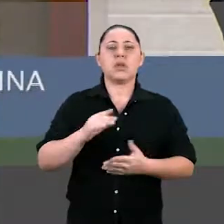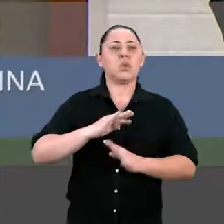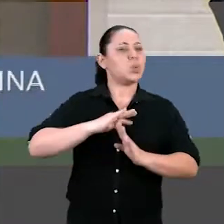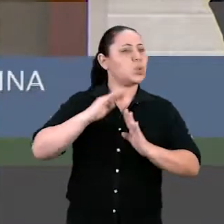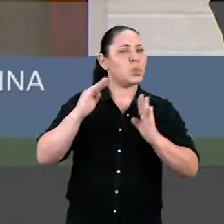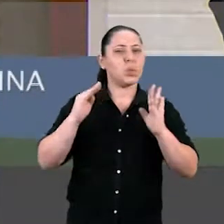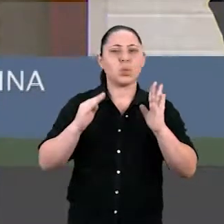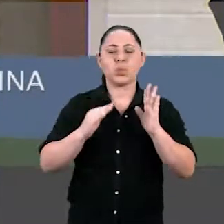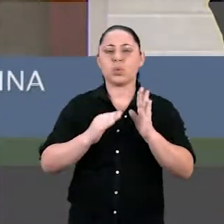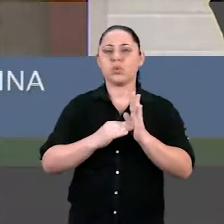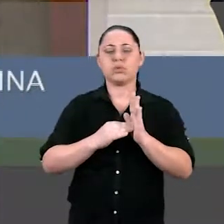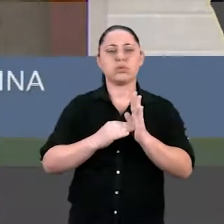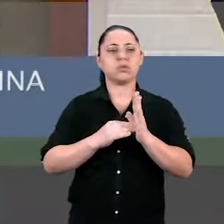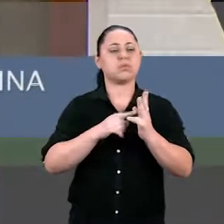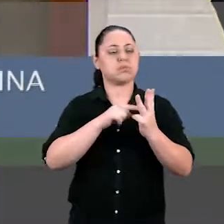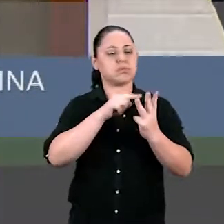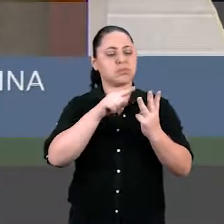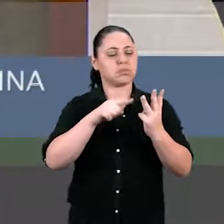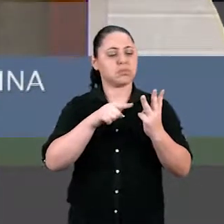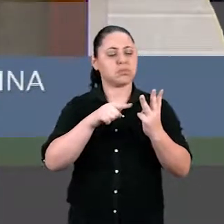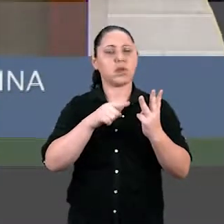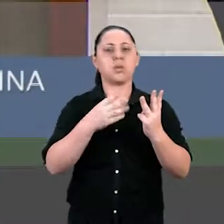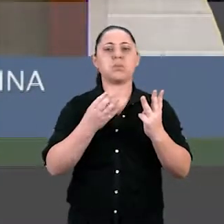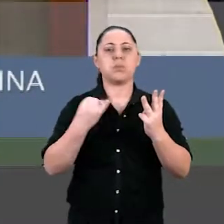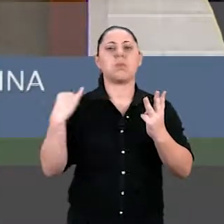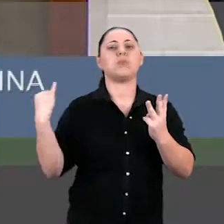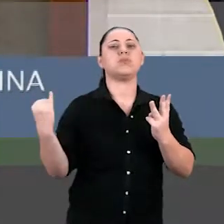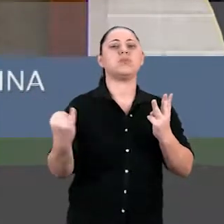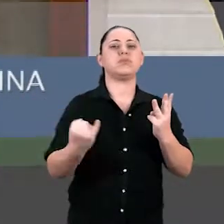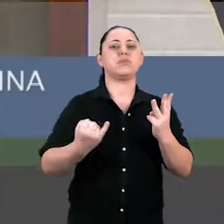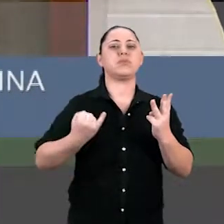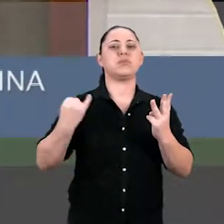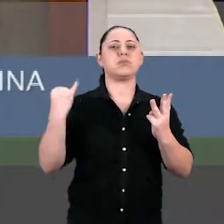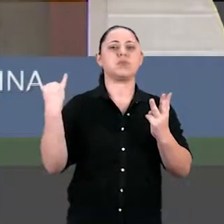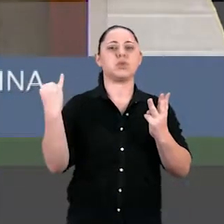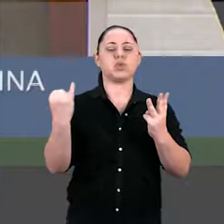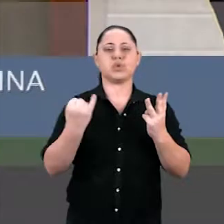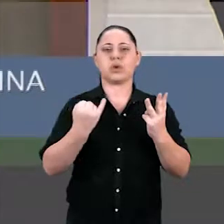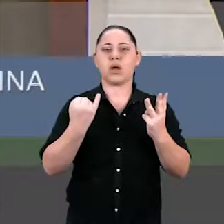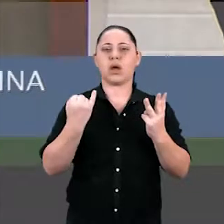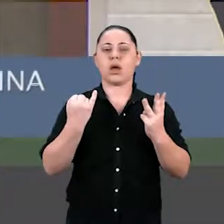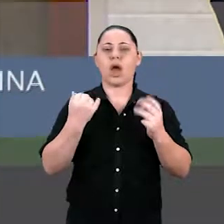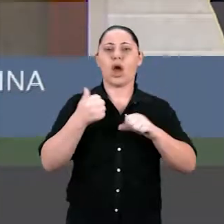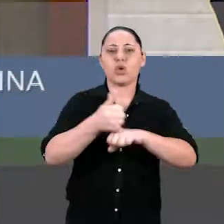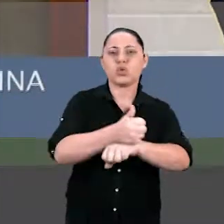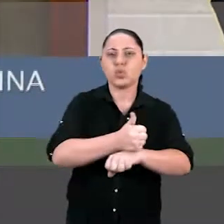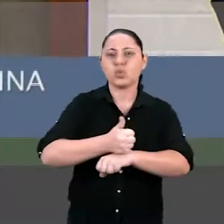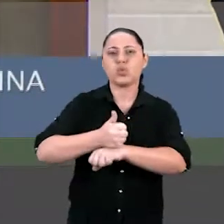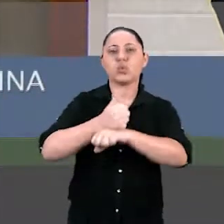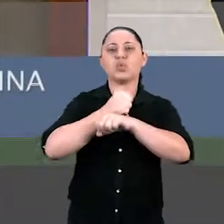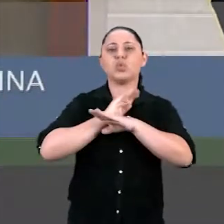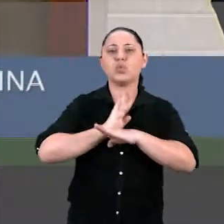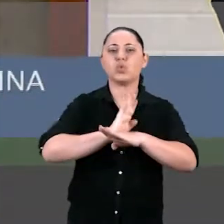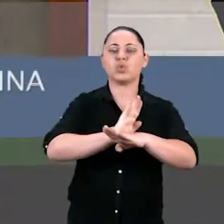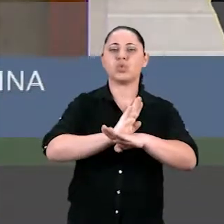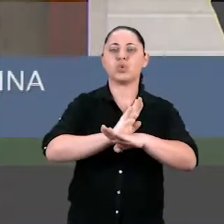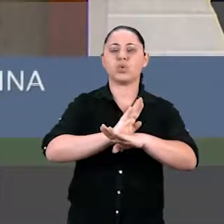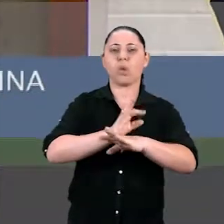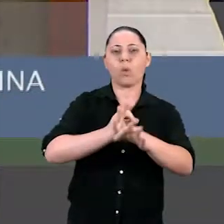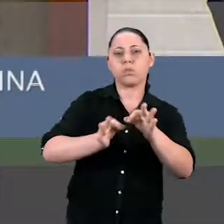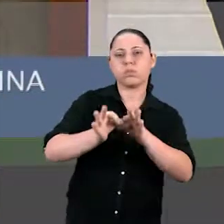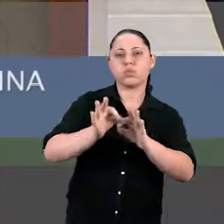que são, sem sombra de dúvidas, pessoas que muito contribuem para o desenvolvimento do